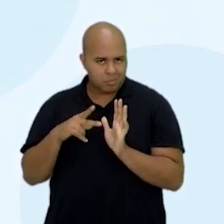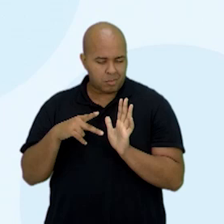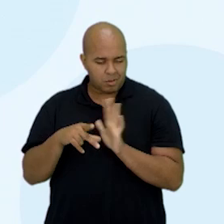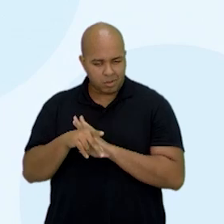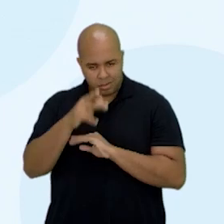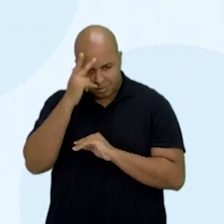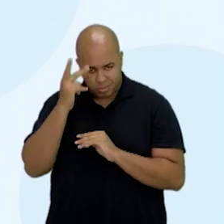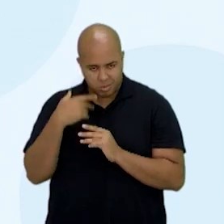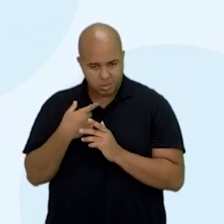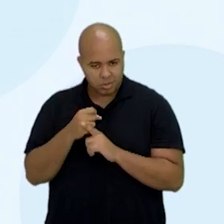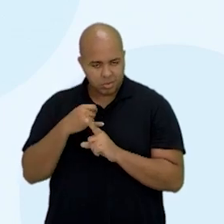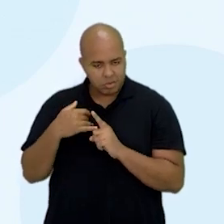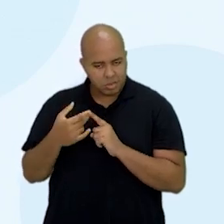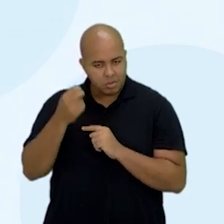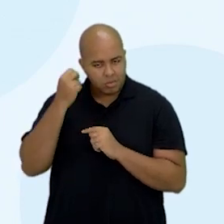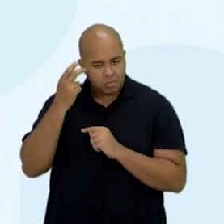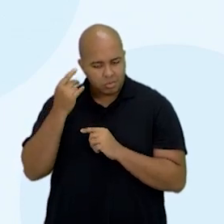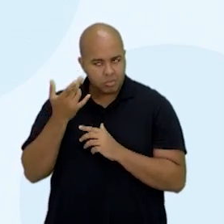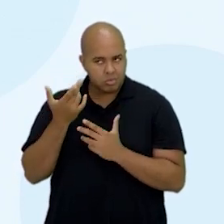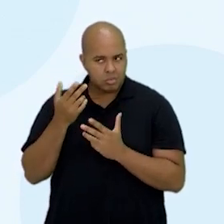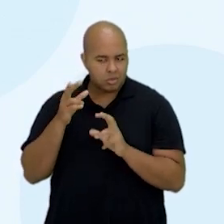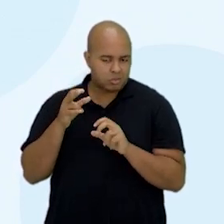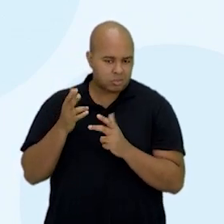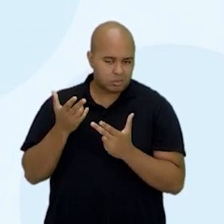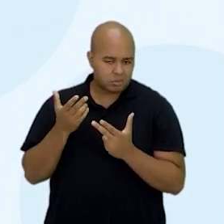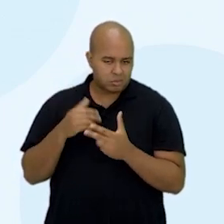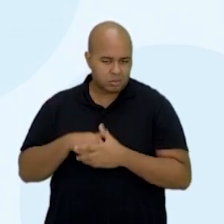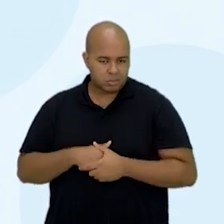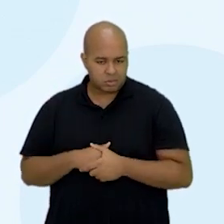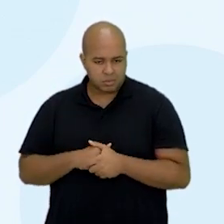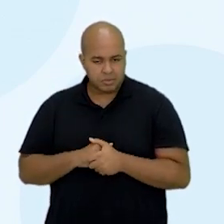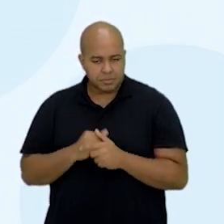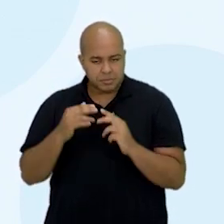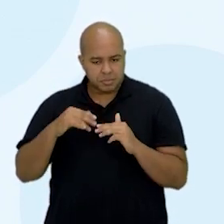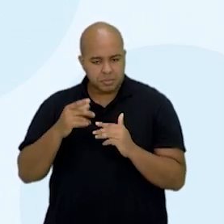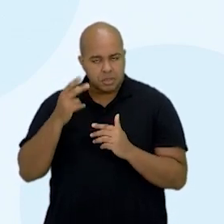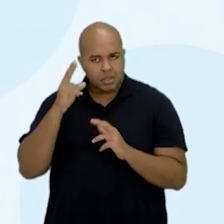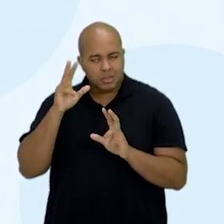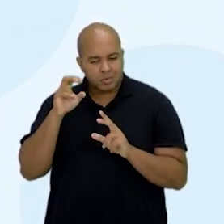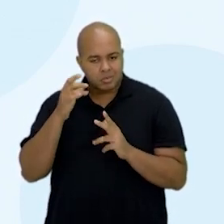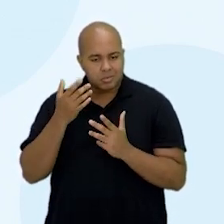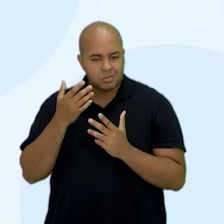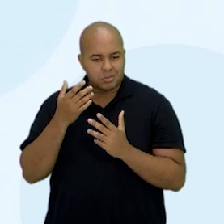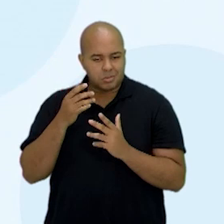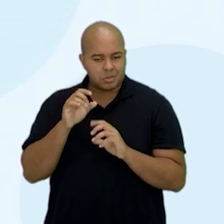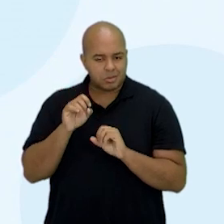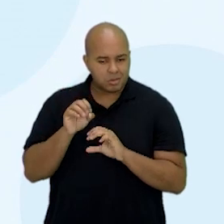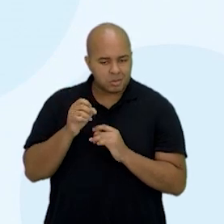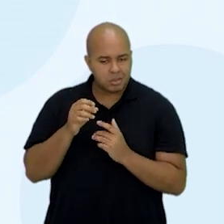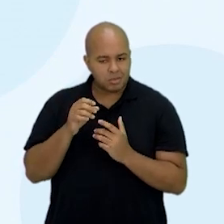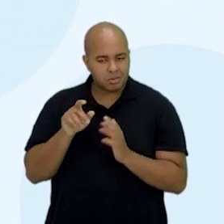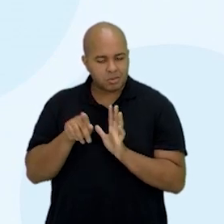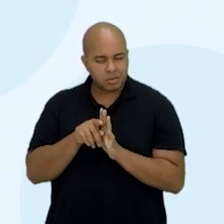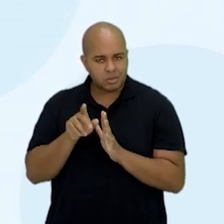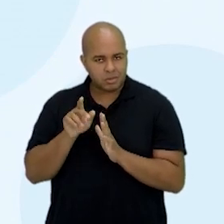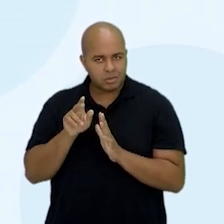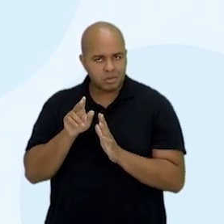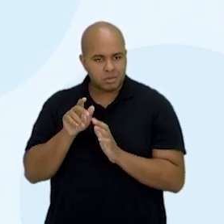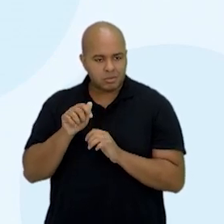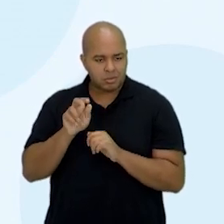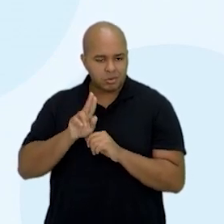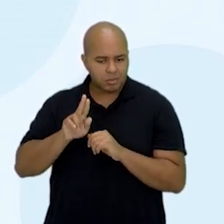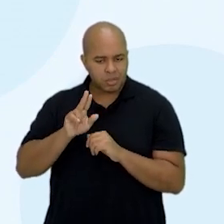bi soulshes assuntos sociais e culturais se edication não é académicaixas